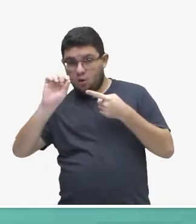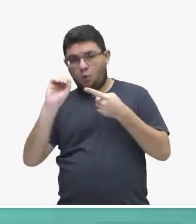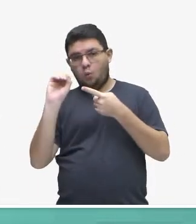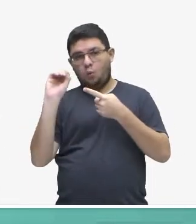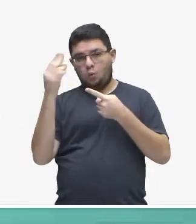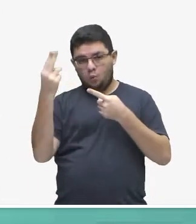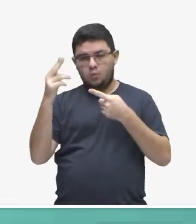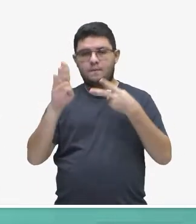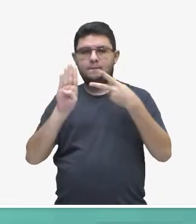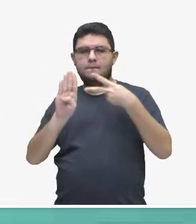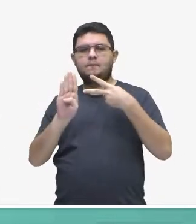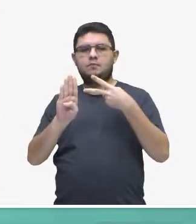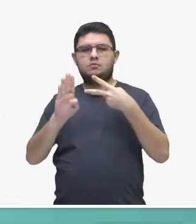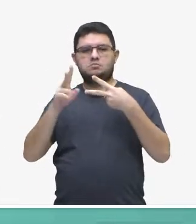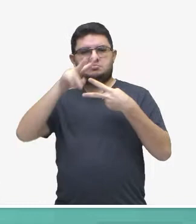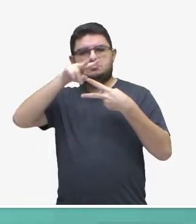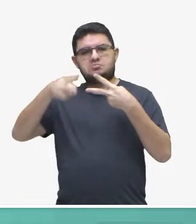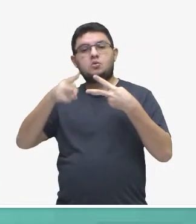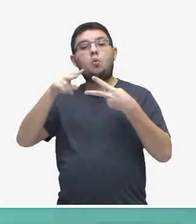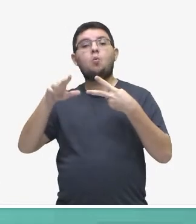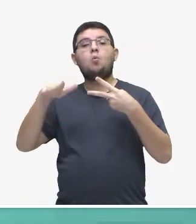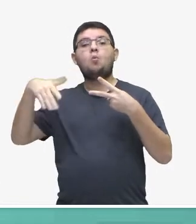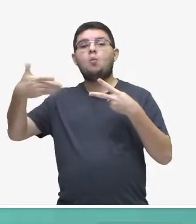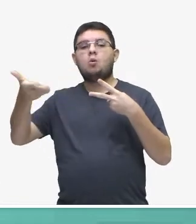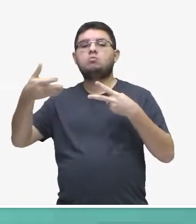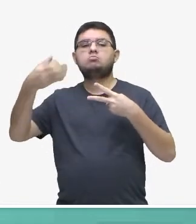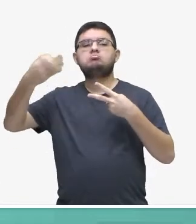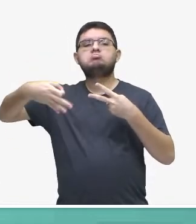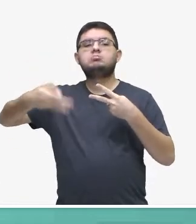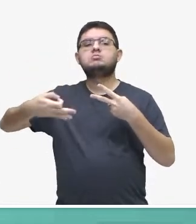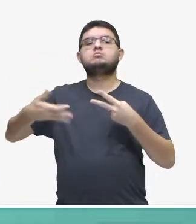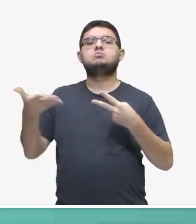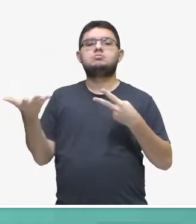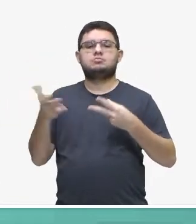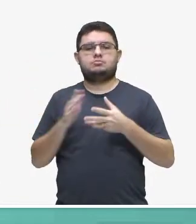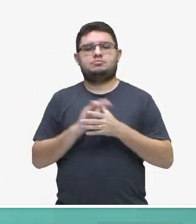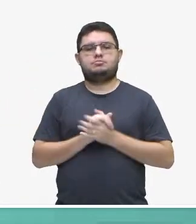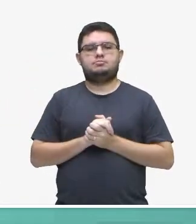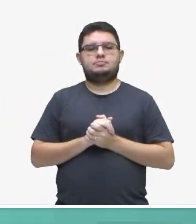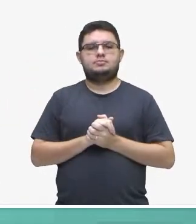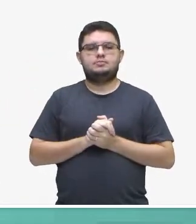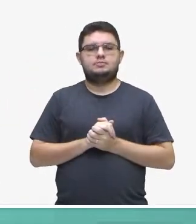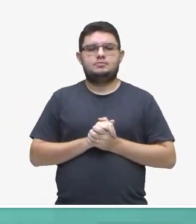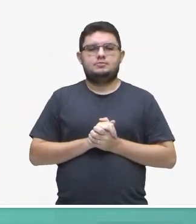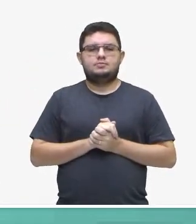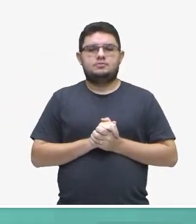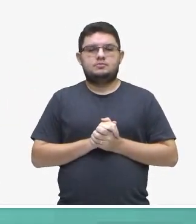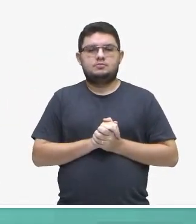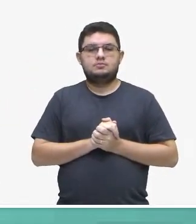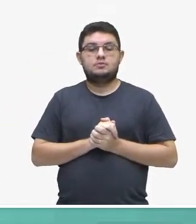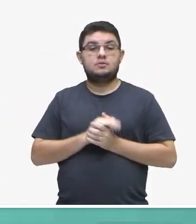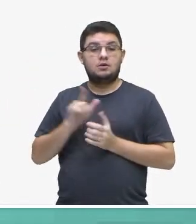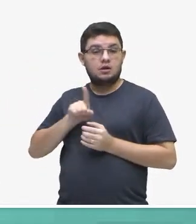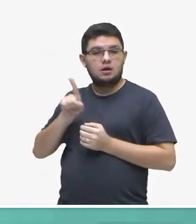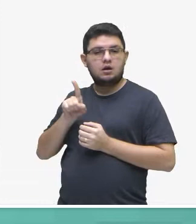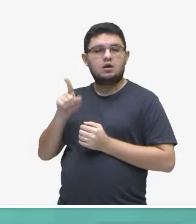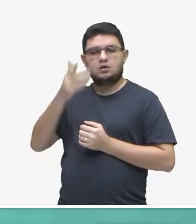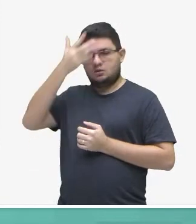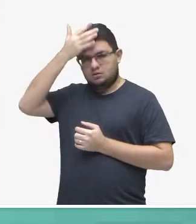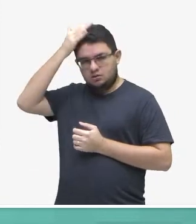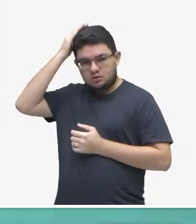aí qual é das duas opções, letter A or letter B. Vamos ver então com quem ela está ali. Vamos